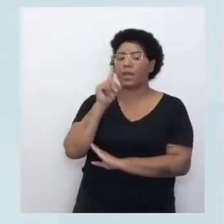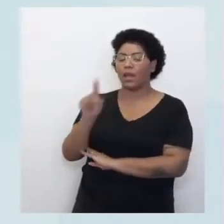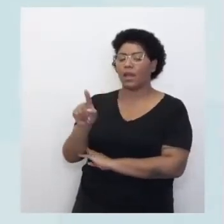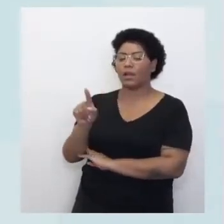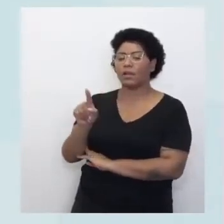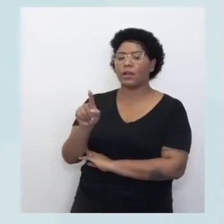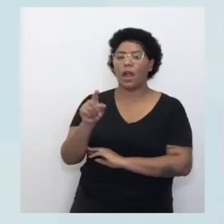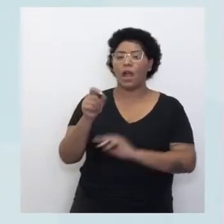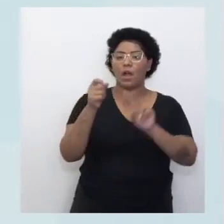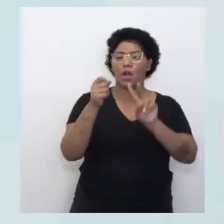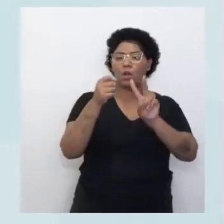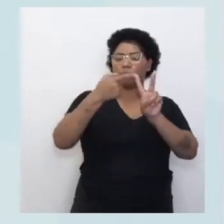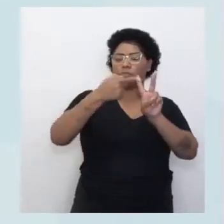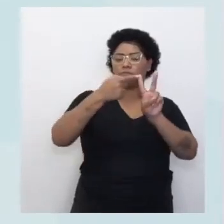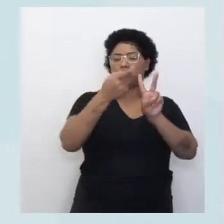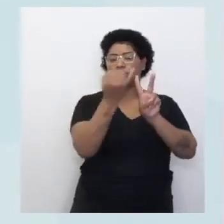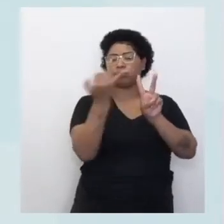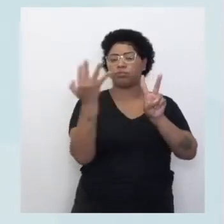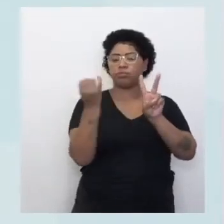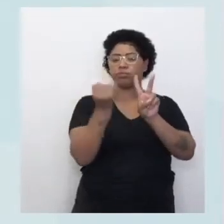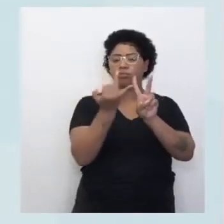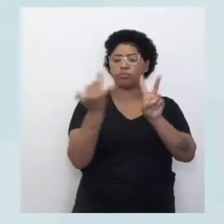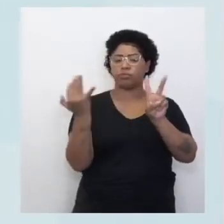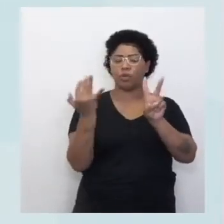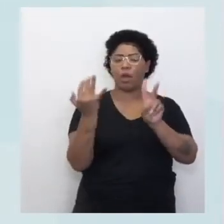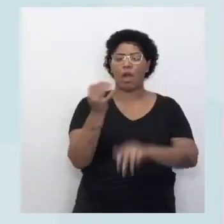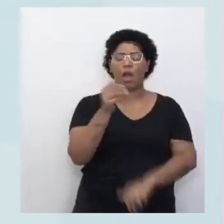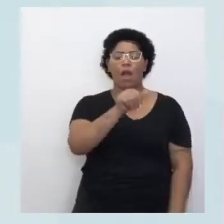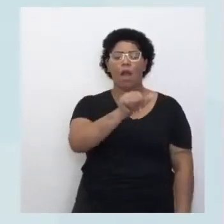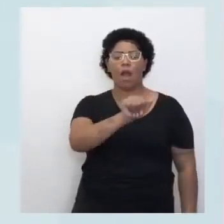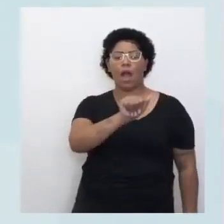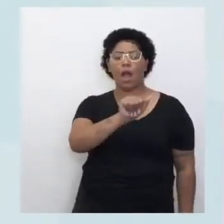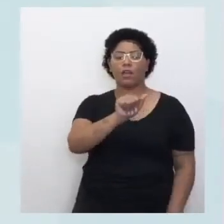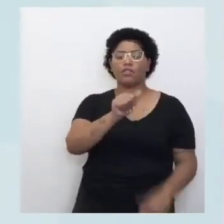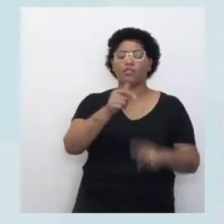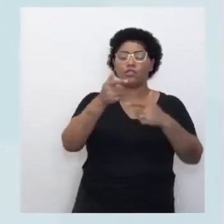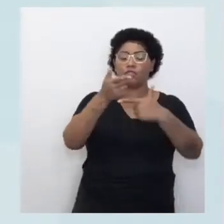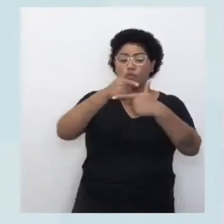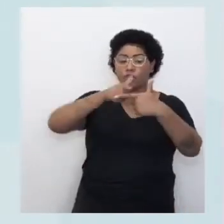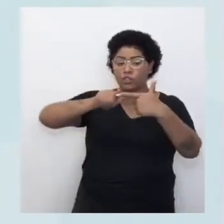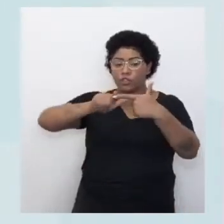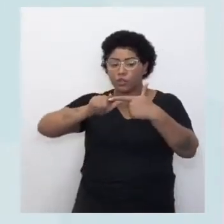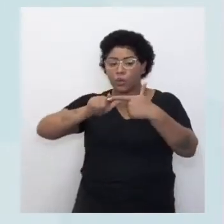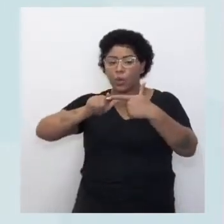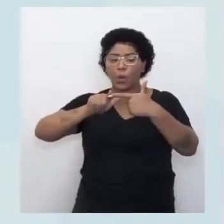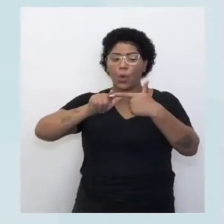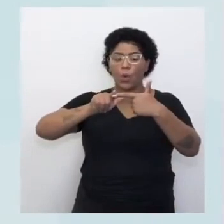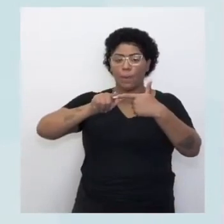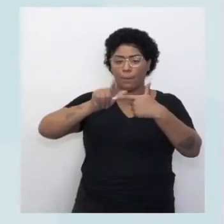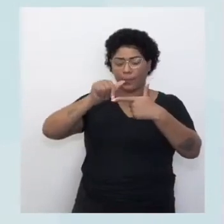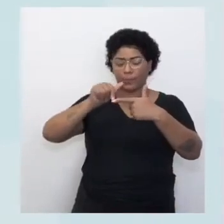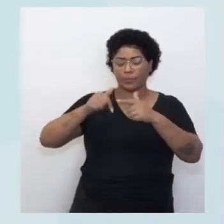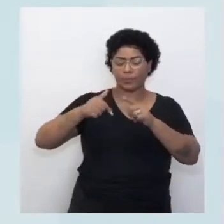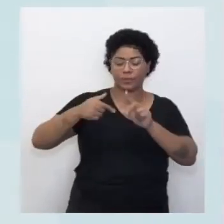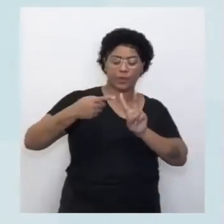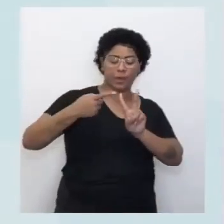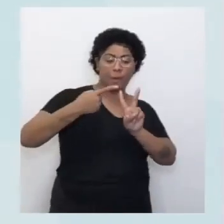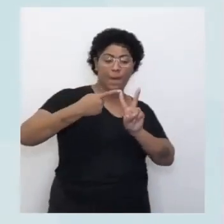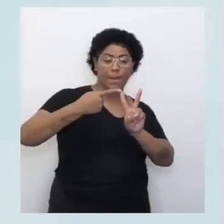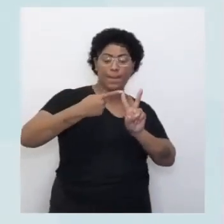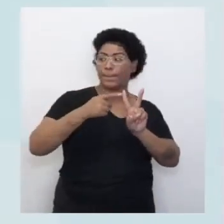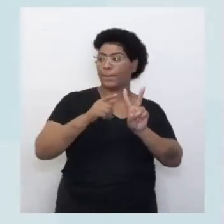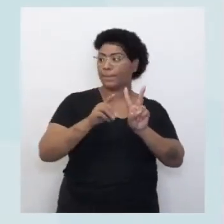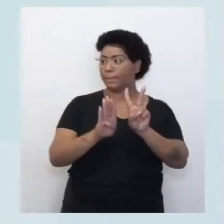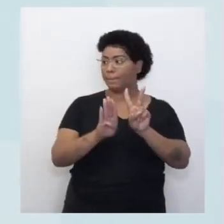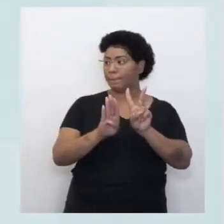a fração abaixo. A dividido por raiz cúbica de B. Opa,